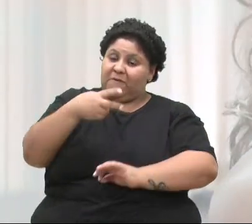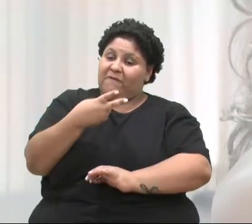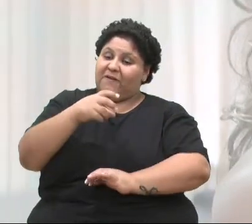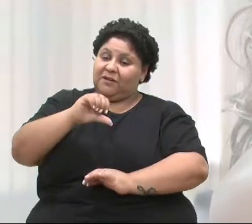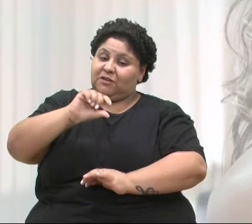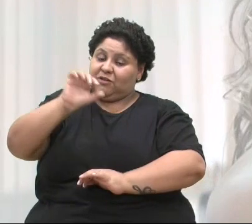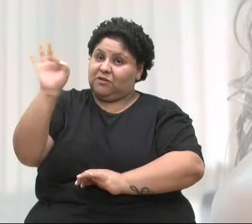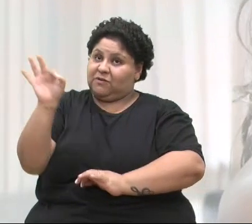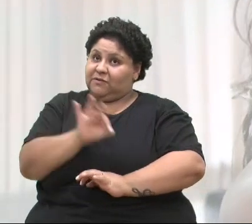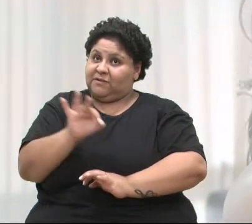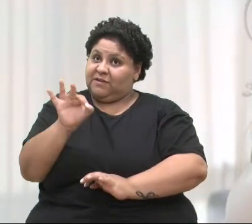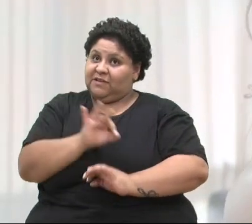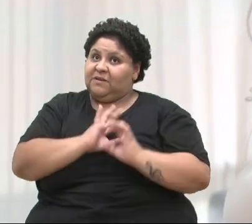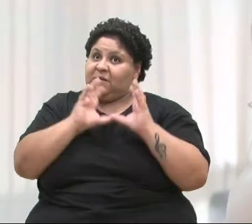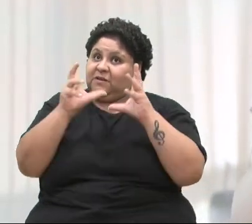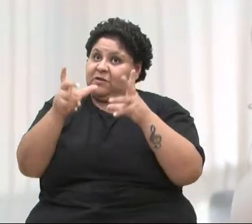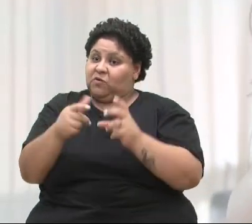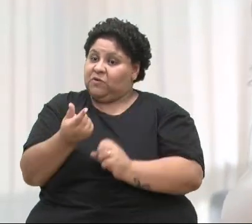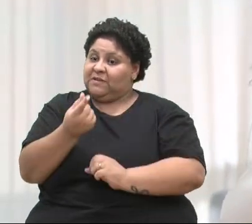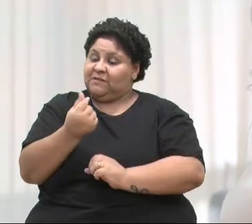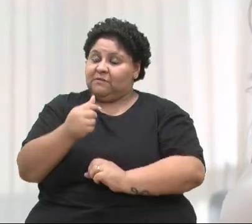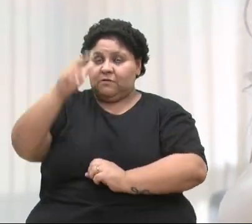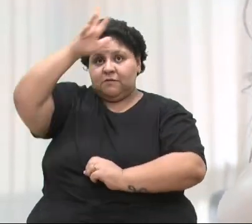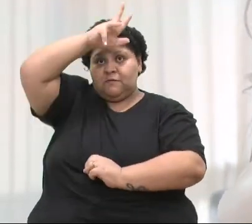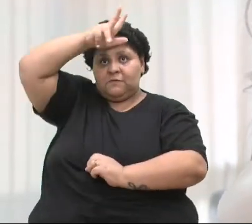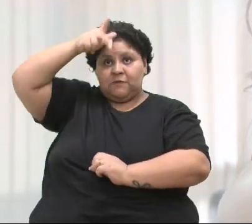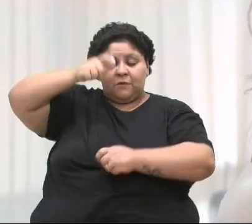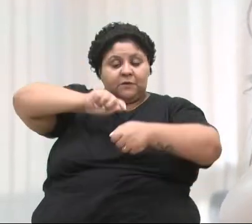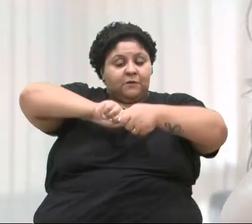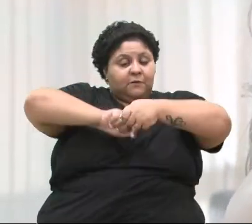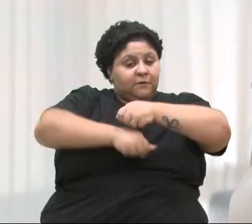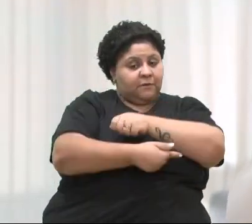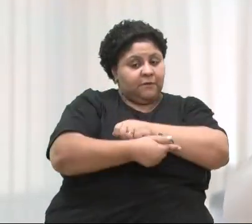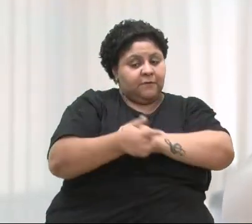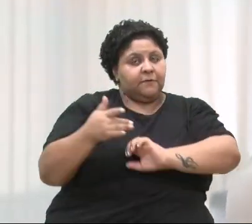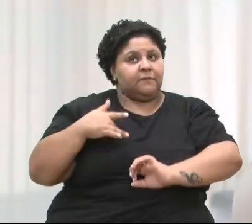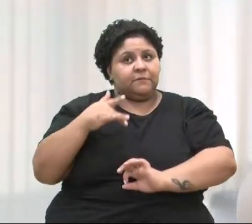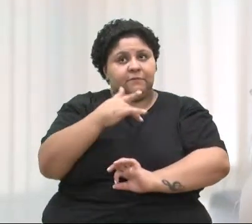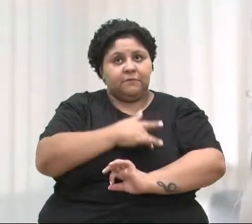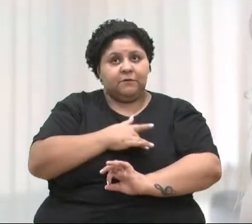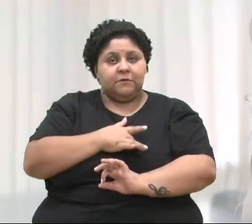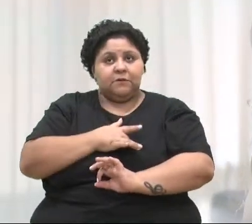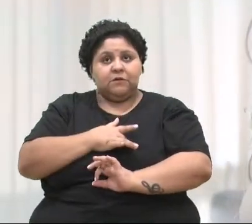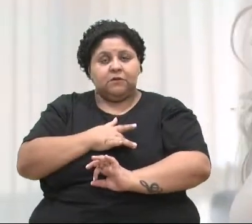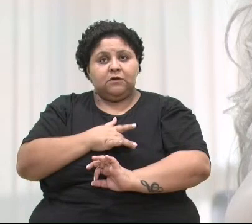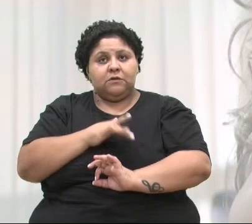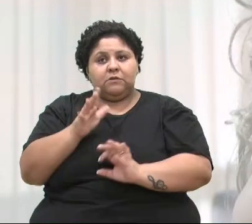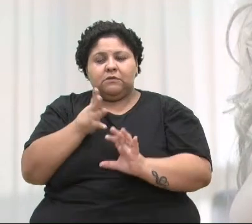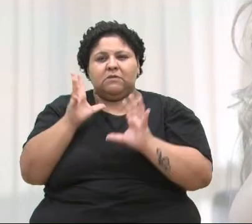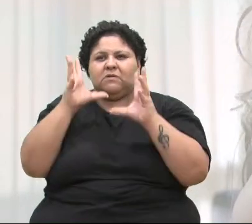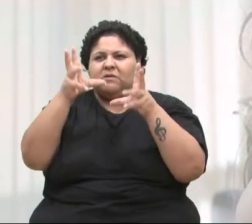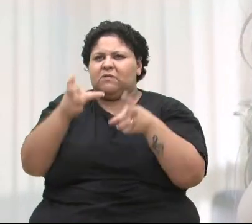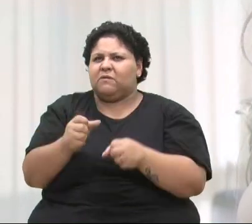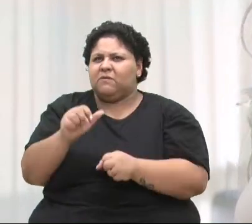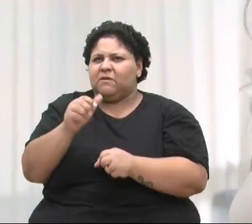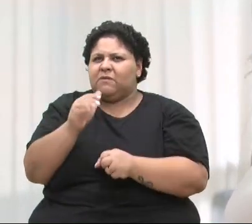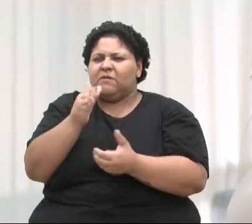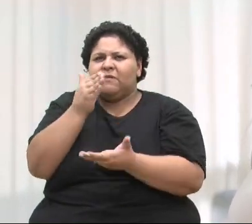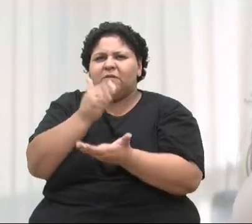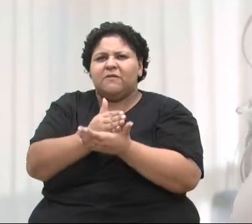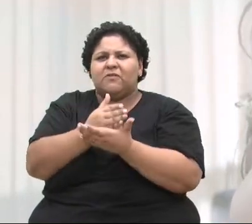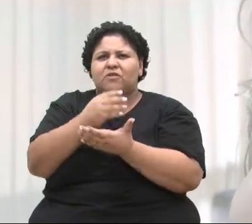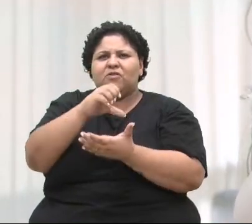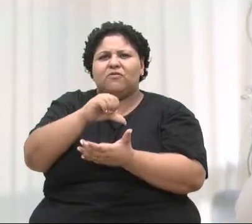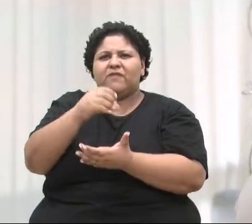26,29% de toda a receita municipal aplicada em serviços de saúde, totalizando em média 94 milhões por